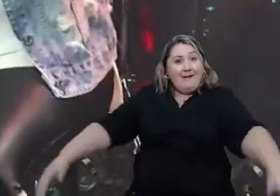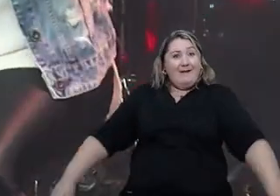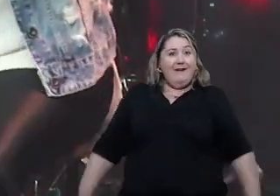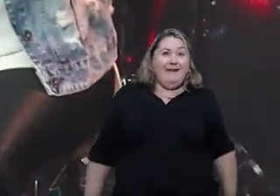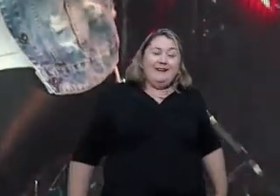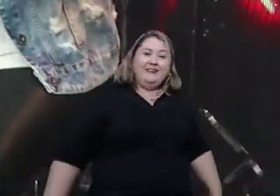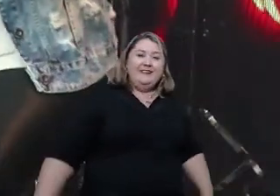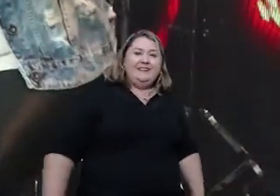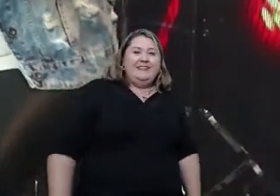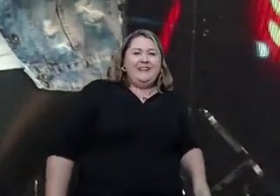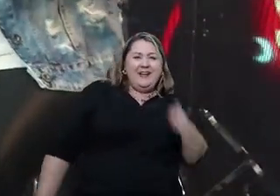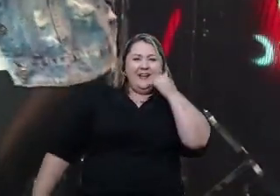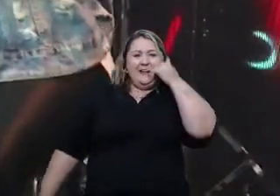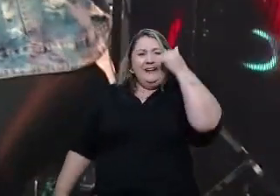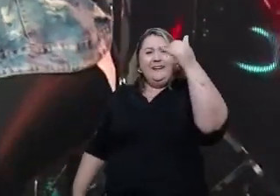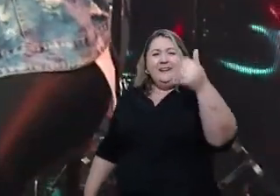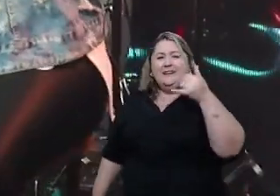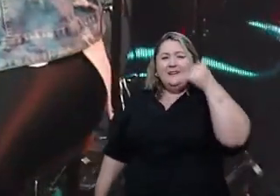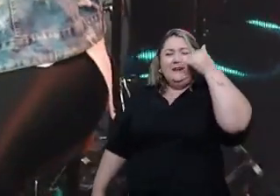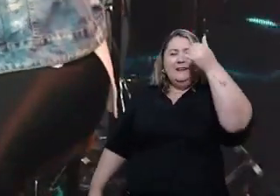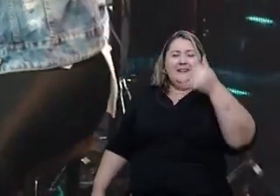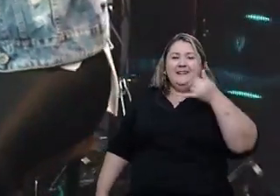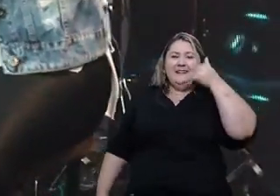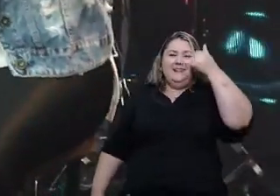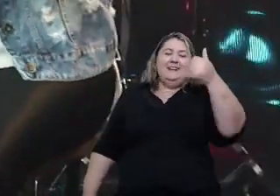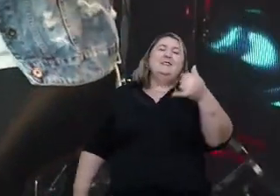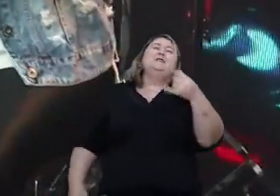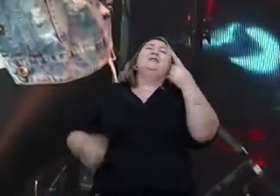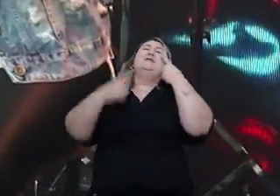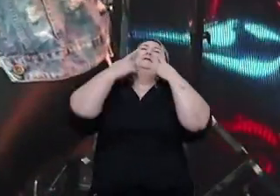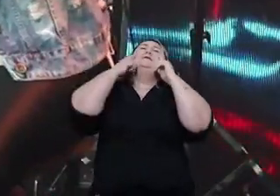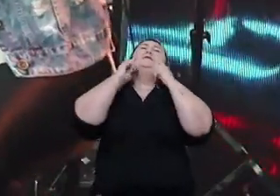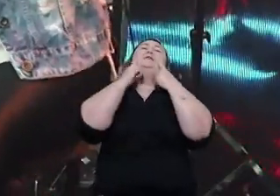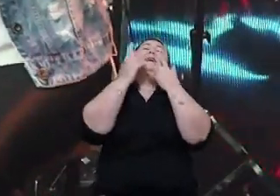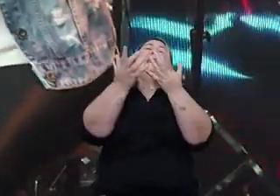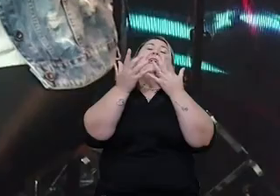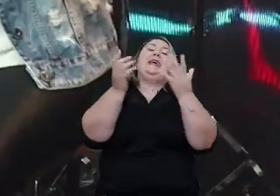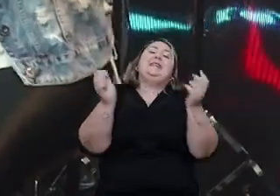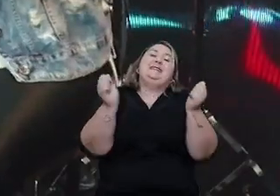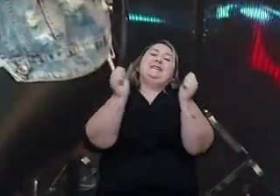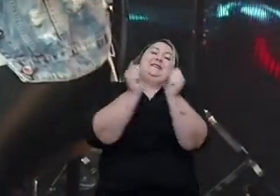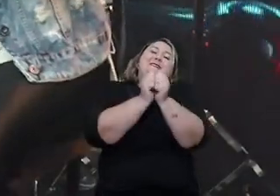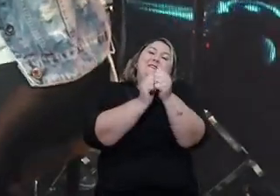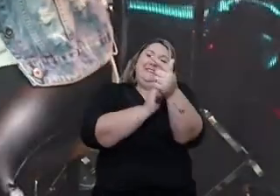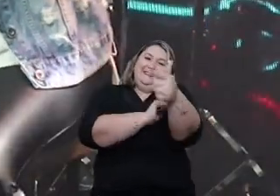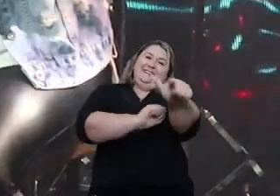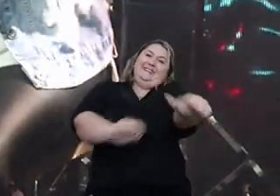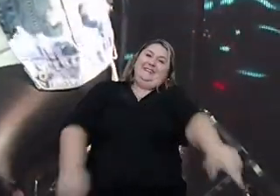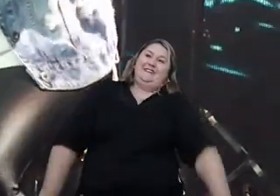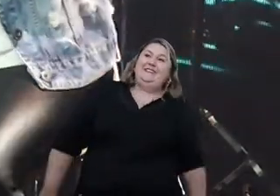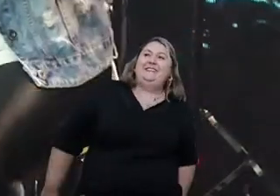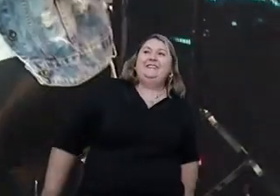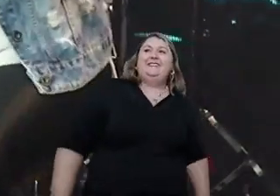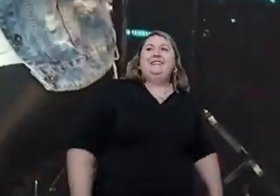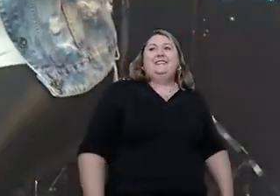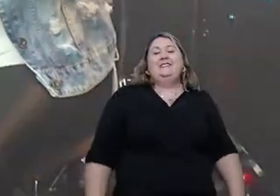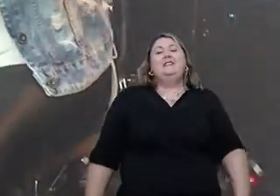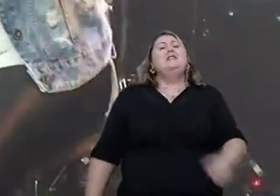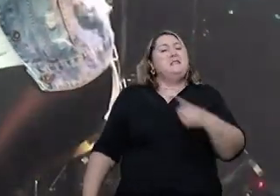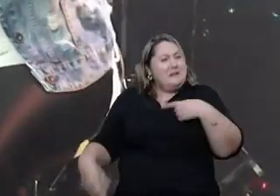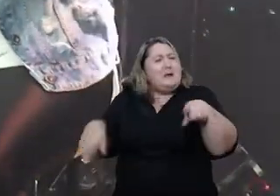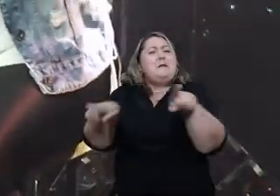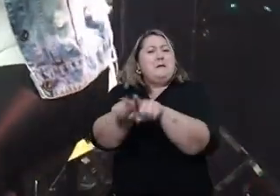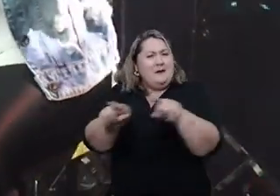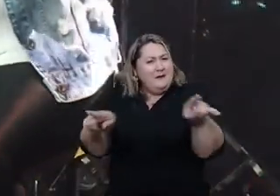Você tá fazendo agora? Brigando a cobrar, chorando, querendo me amar. É